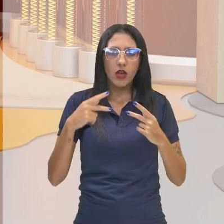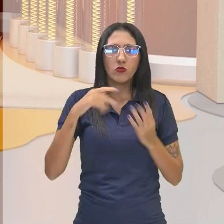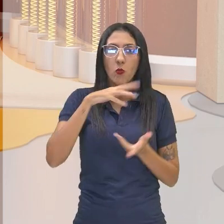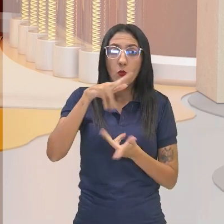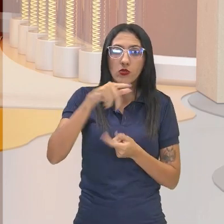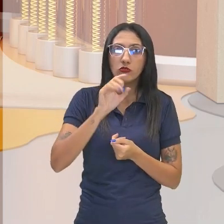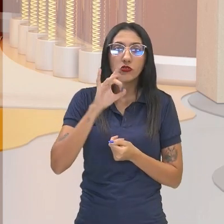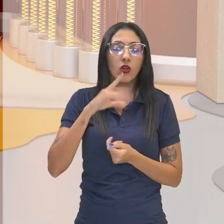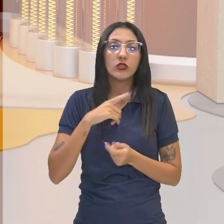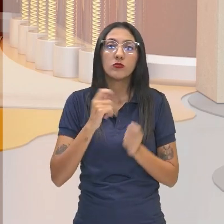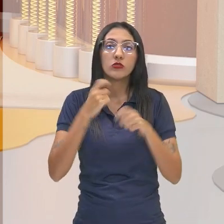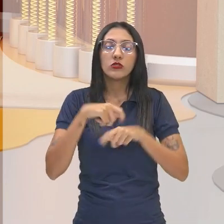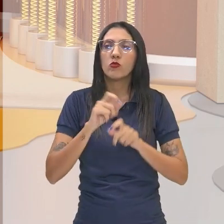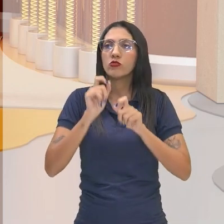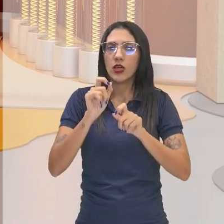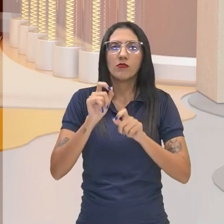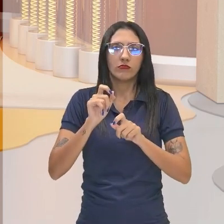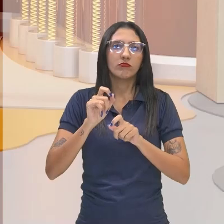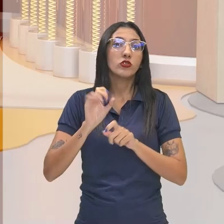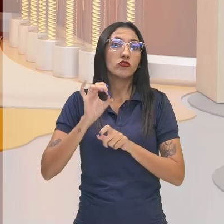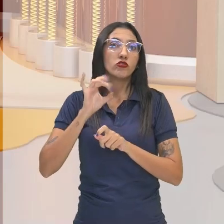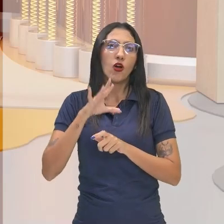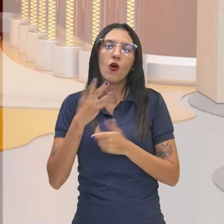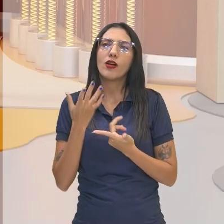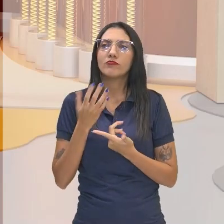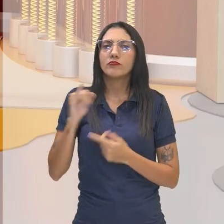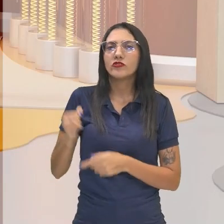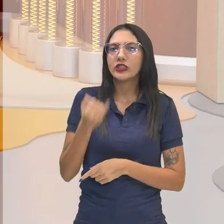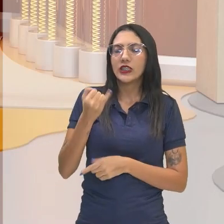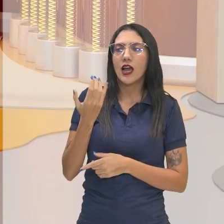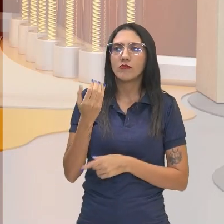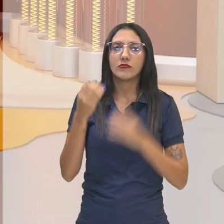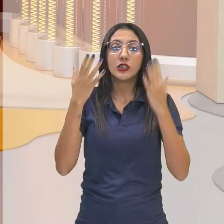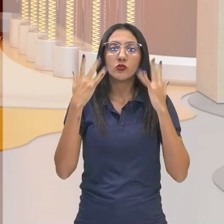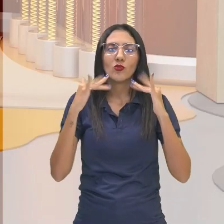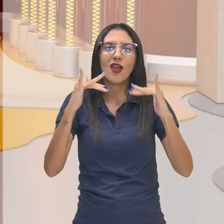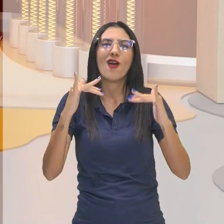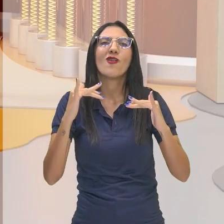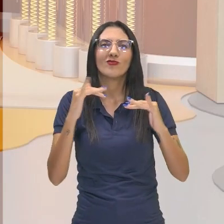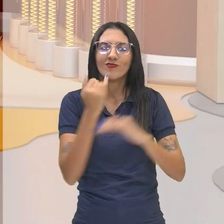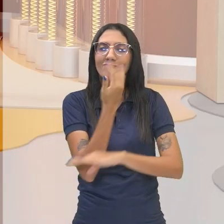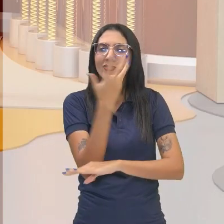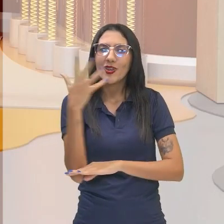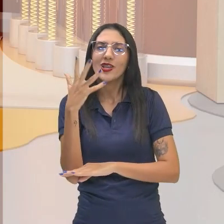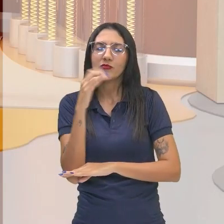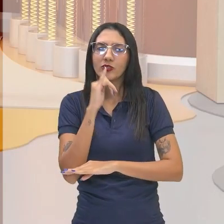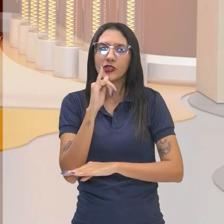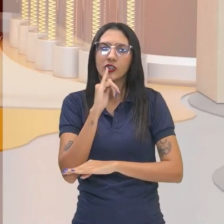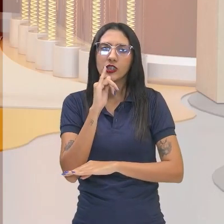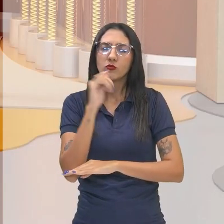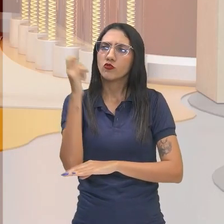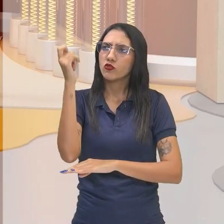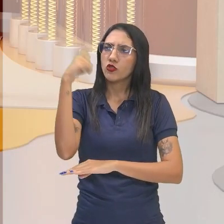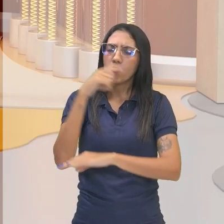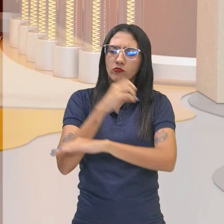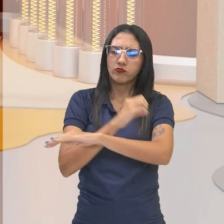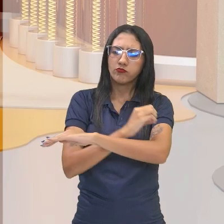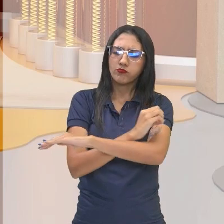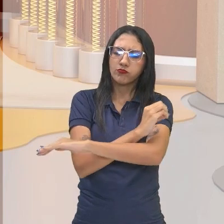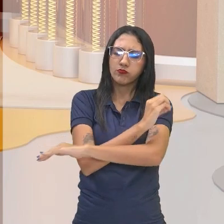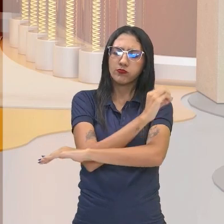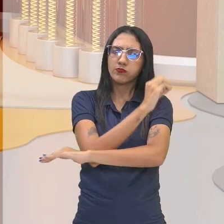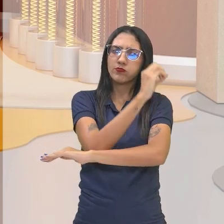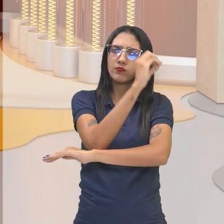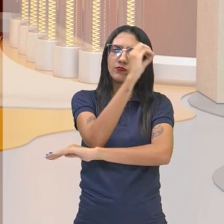o quê? A natureza como ponto de referência, desde o nascer ao